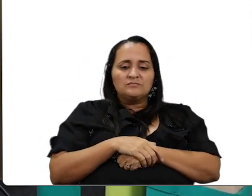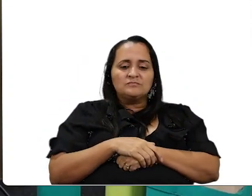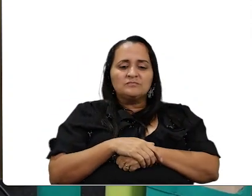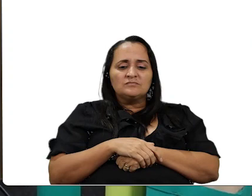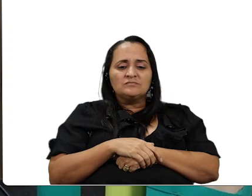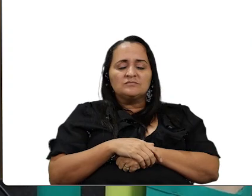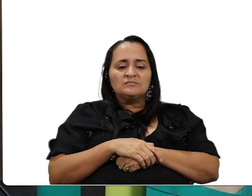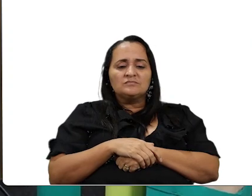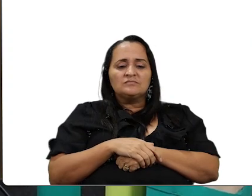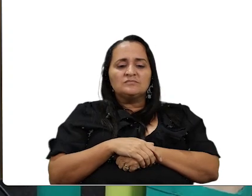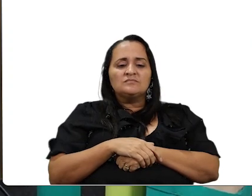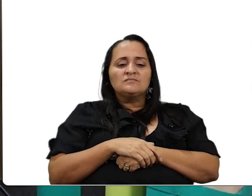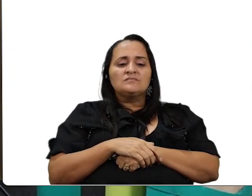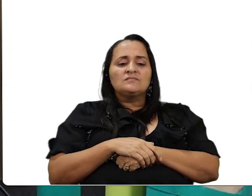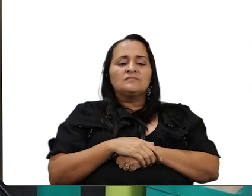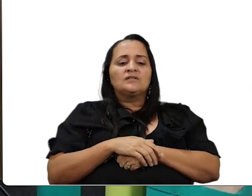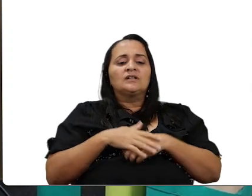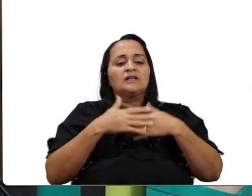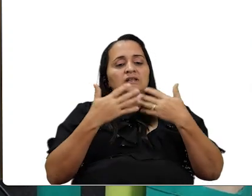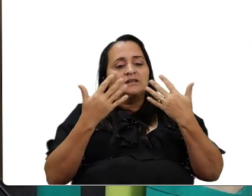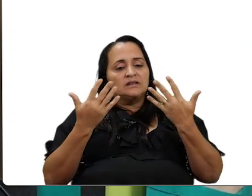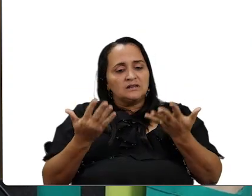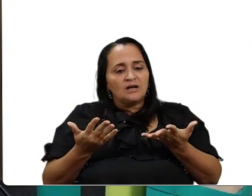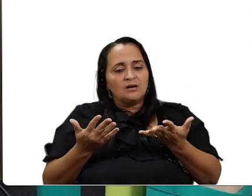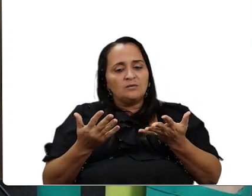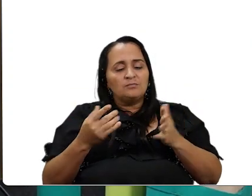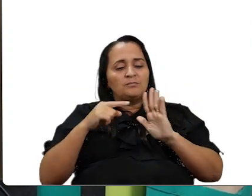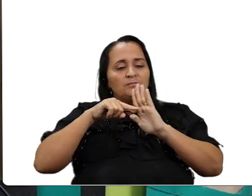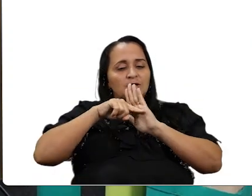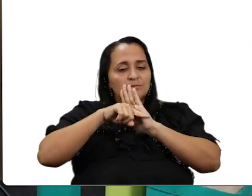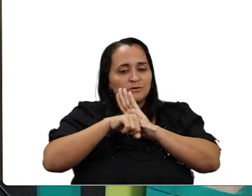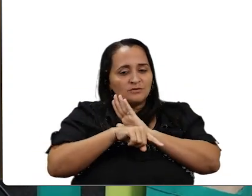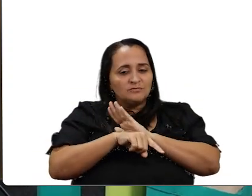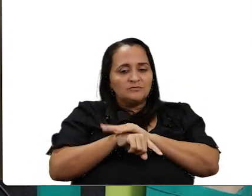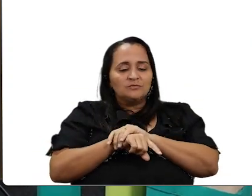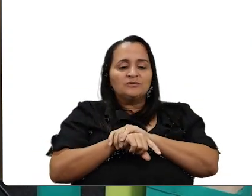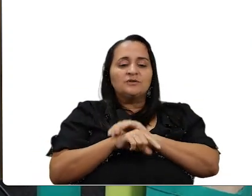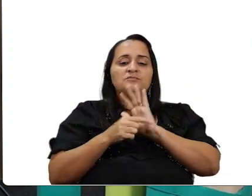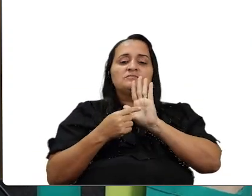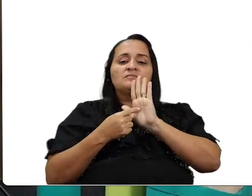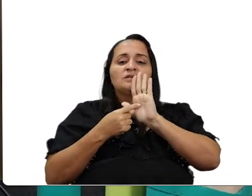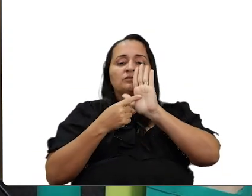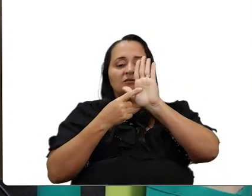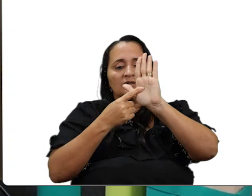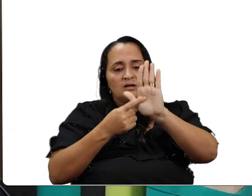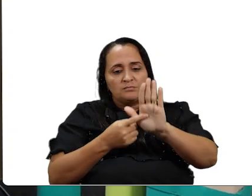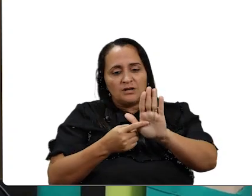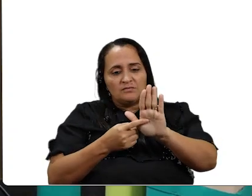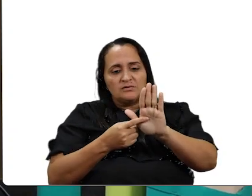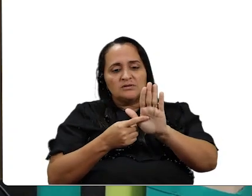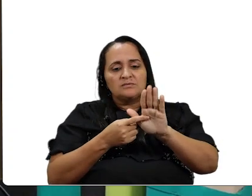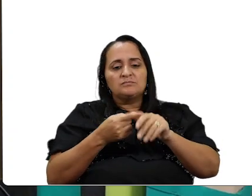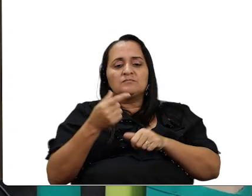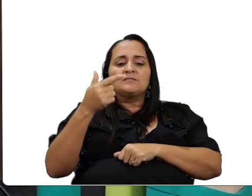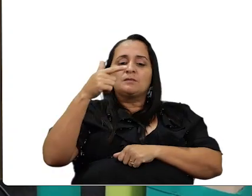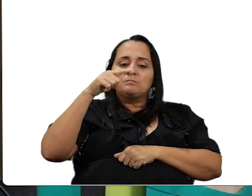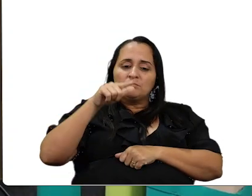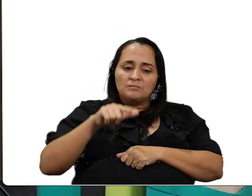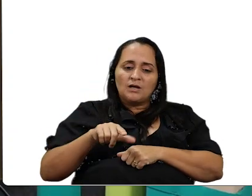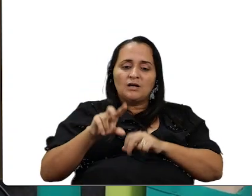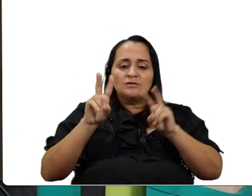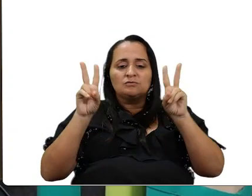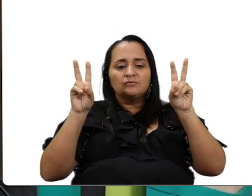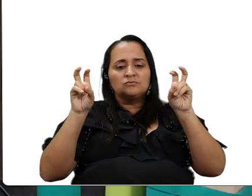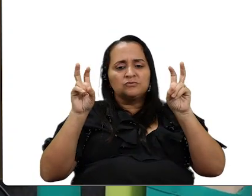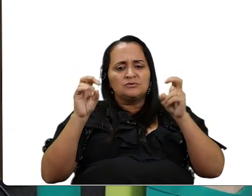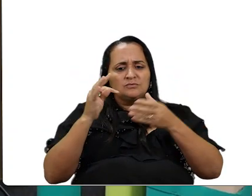Então, para tratar sobre isso de maneira mais profunda, eu trago para vocês aqui mais um tipo